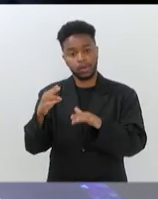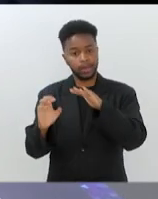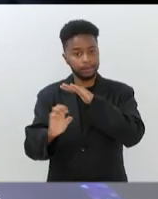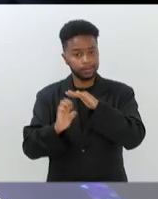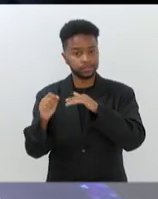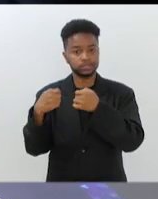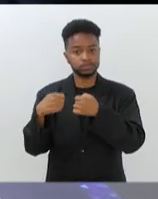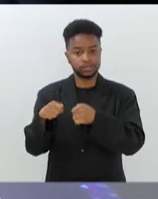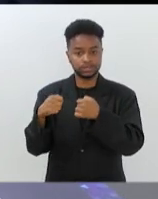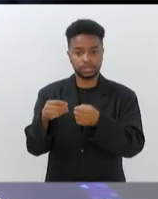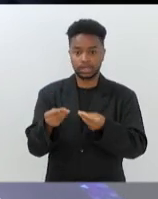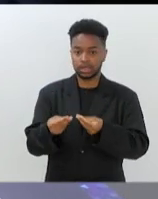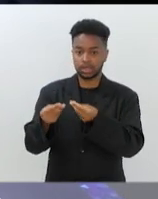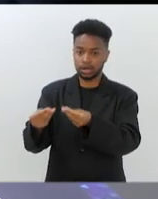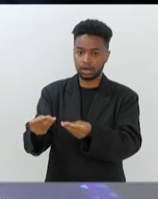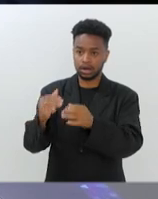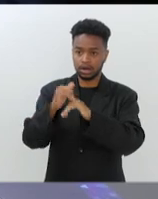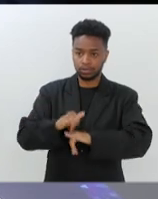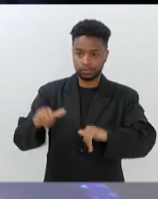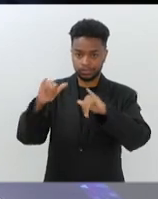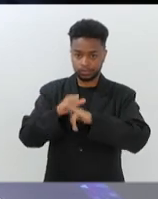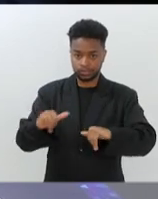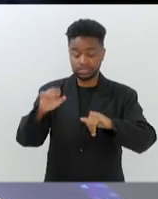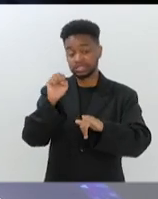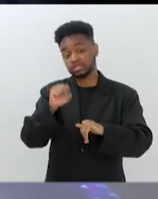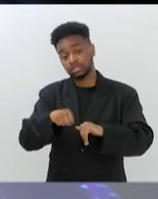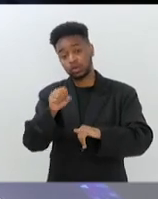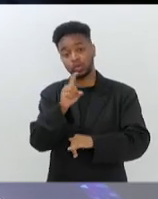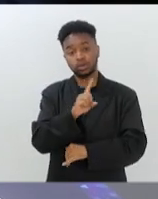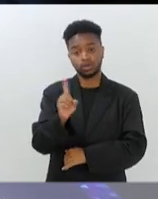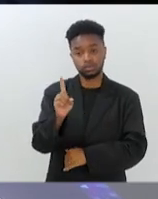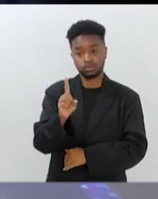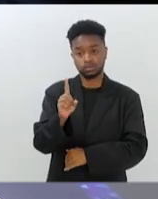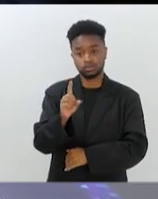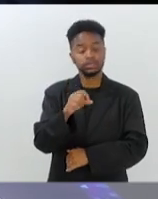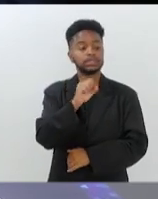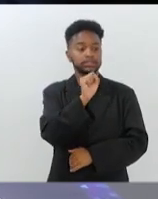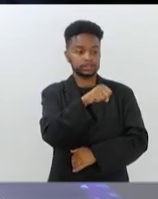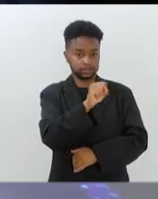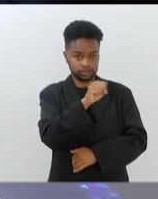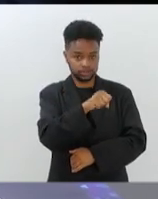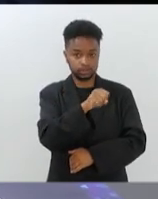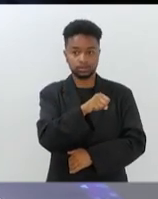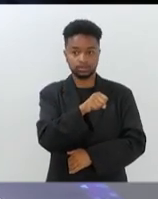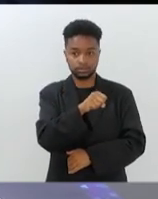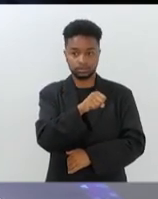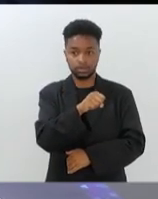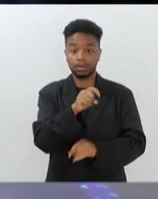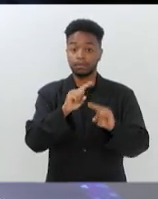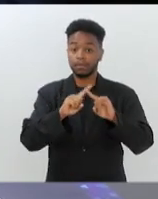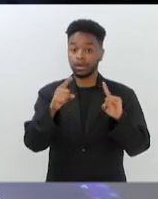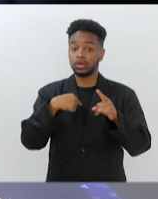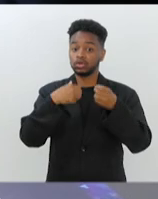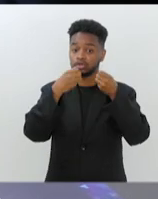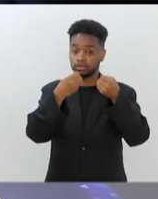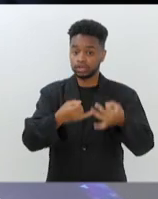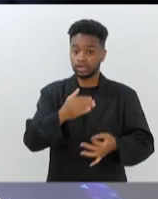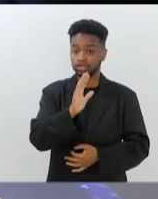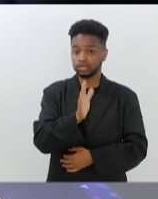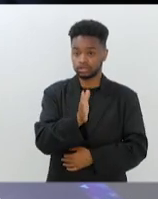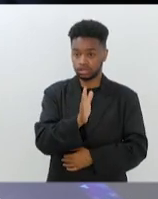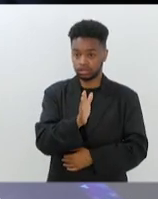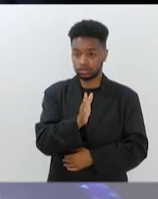contemplado numa campanha publicitária B sim ou não o sim na medida que eu já expliquei aqui não não é mudança de